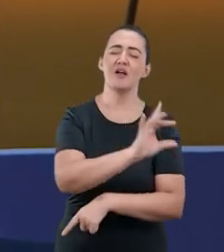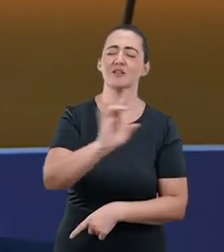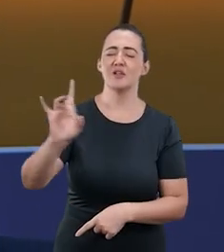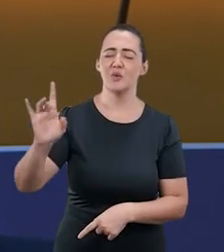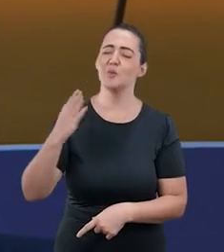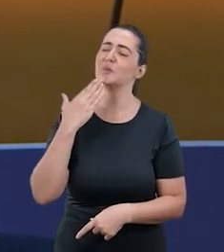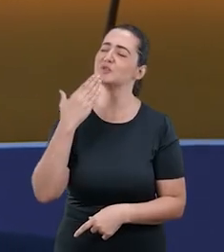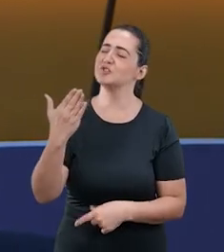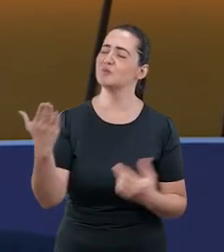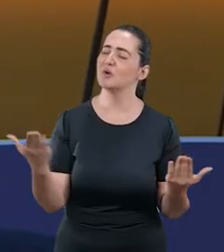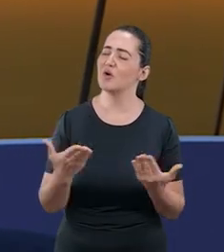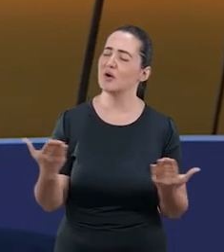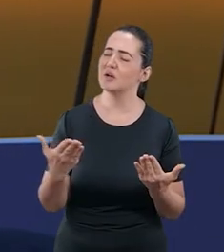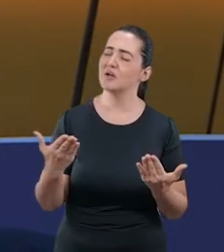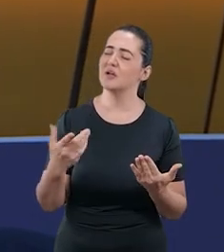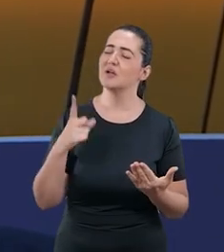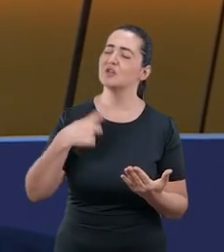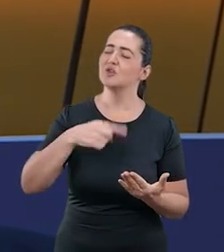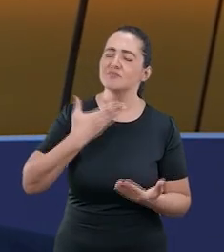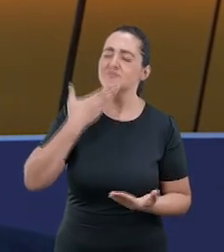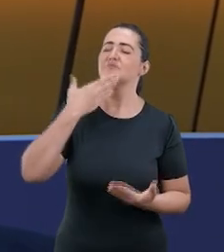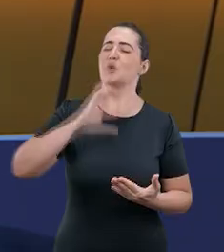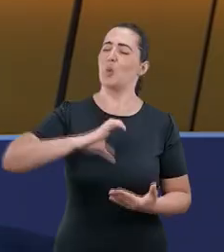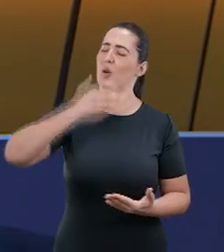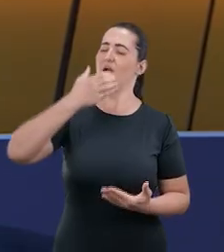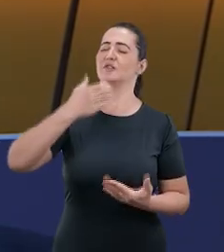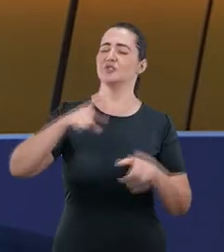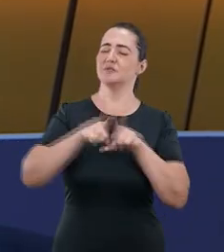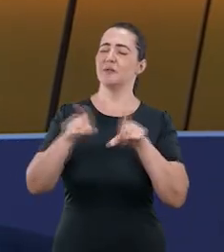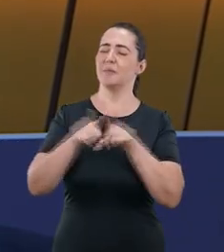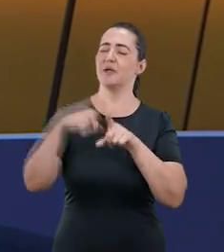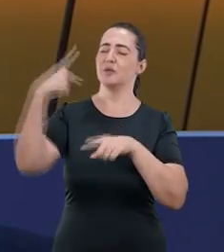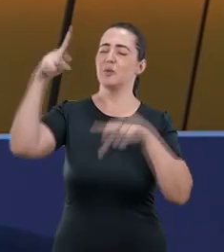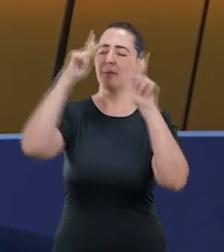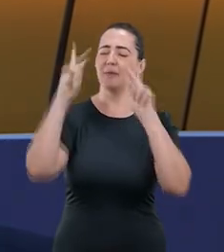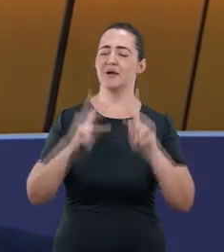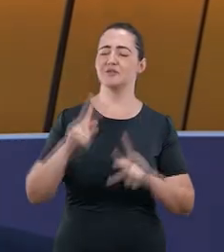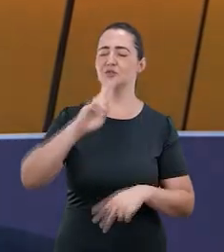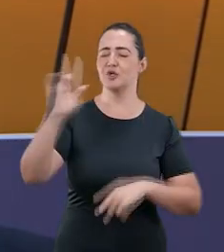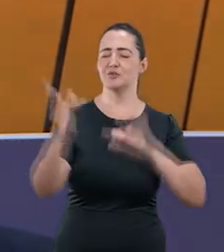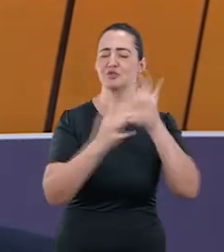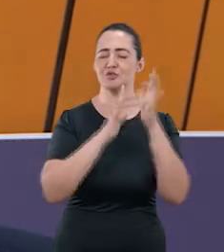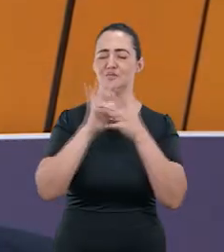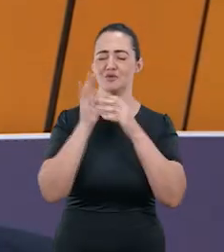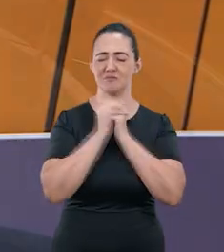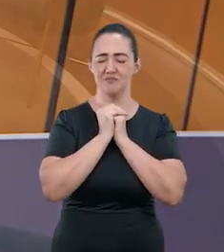com Teu Espírito, levanta o nosso rosto e nos dá a Tua paz, é o que eu lhe peço no nome de Jesus.